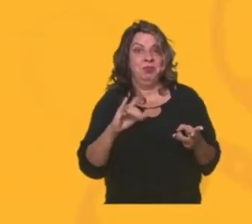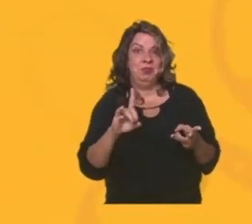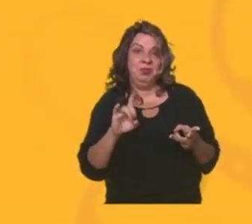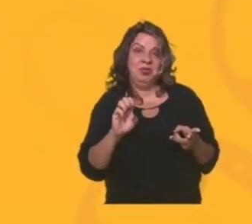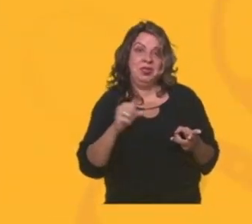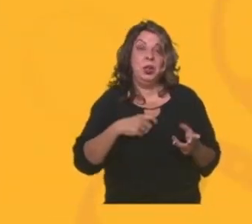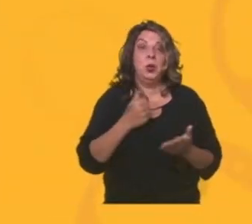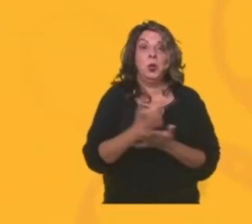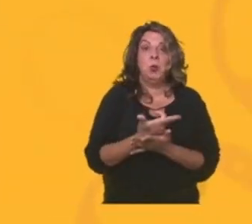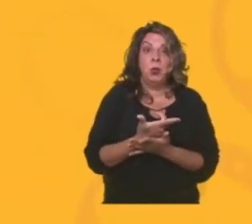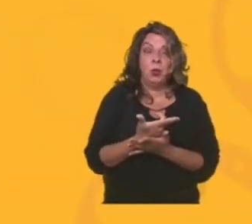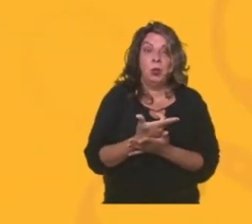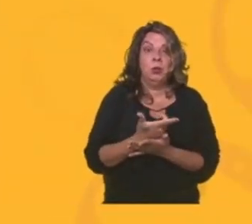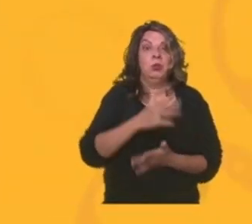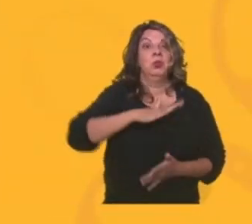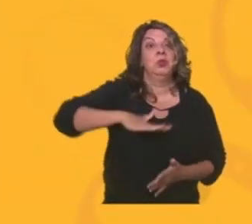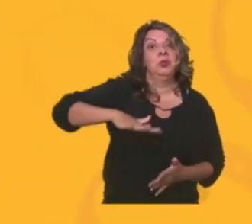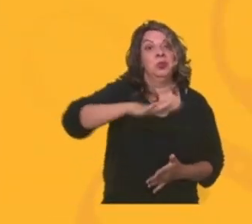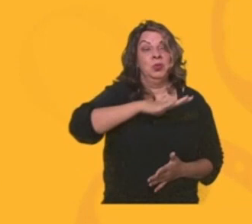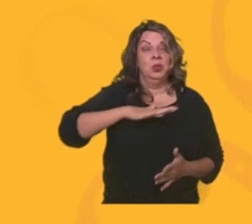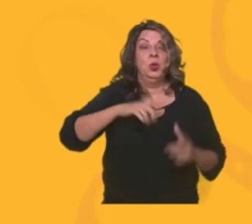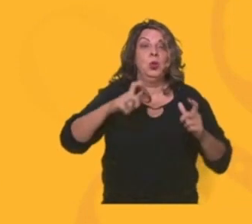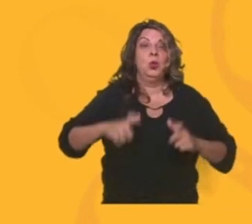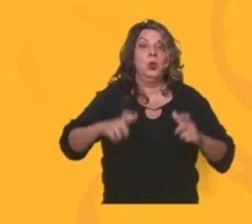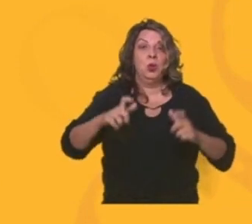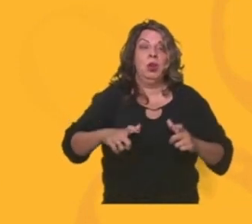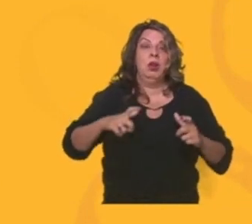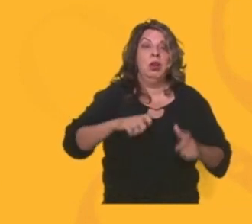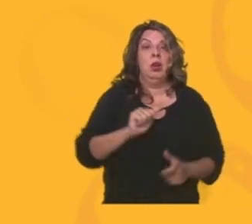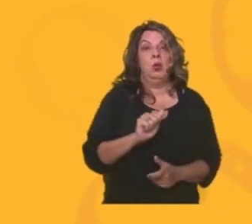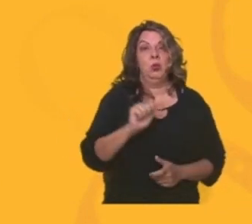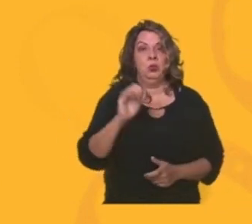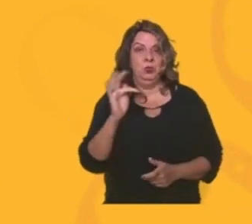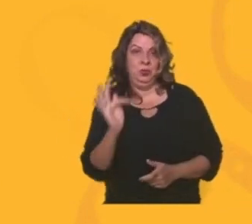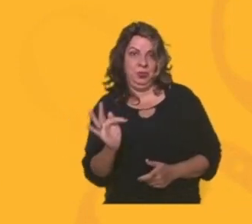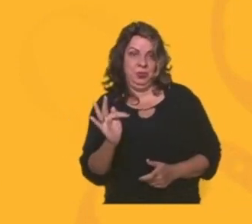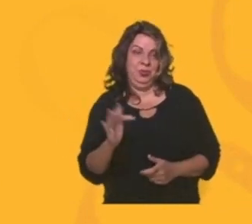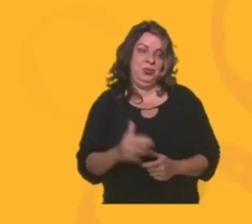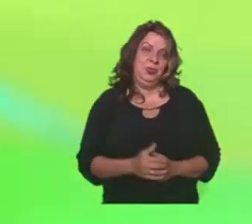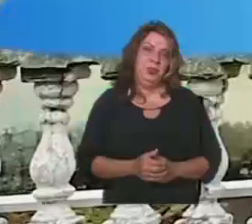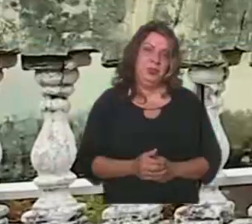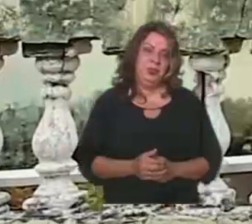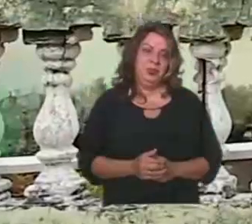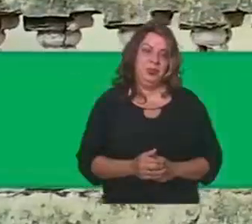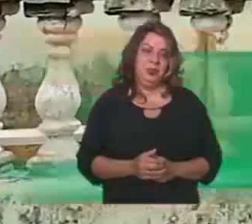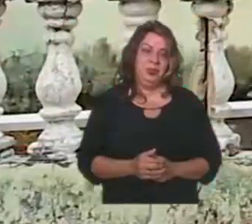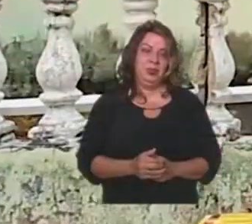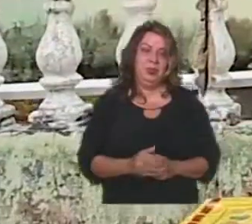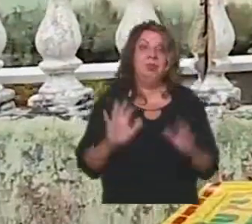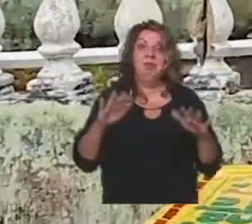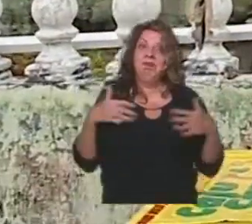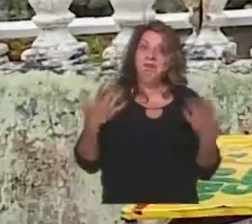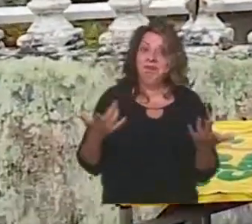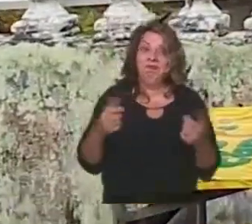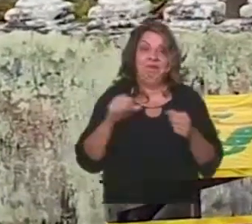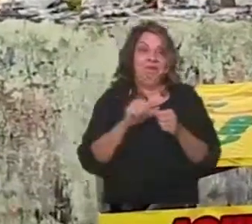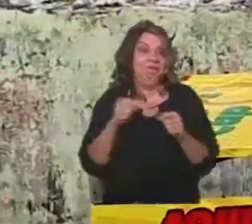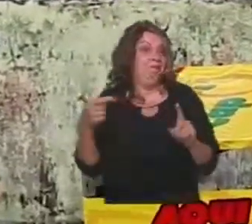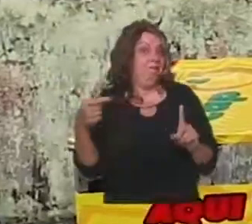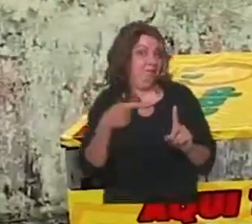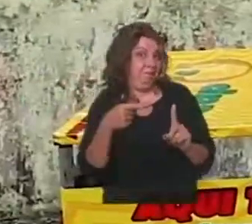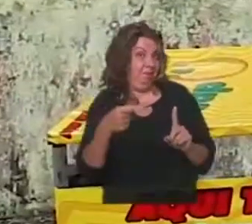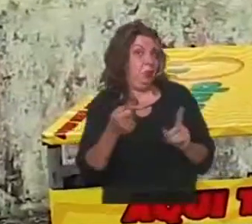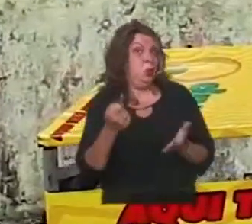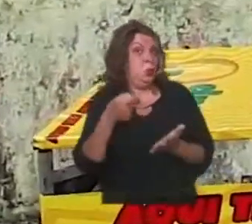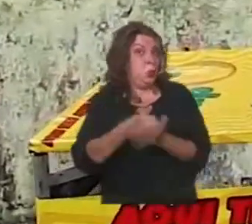Caju Cap com a turma da Chique Laços, no Augusto Franco, que faz parte da Regional Atalaia. Então, gente, faça como seu Alcides.